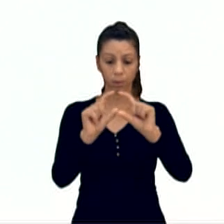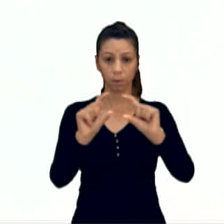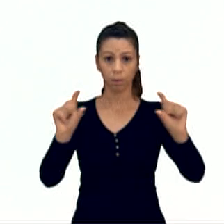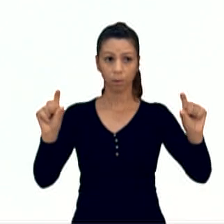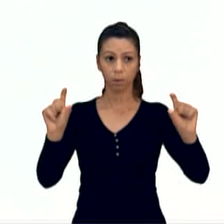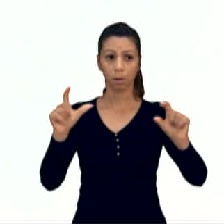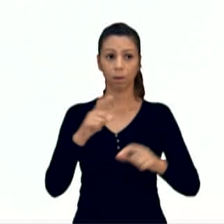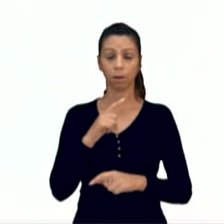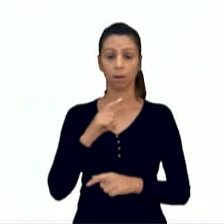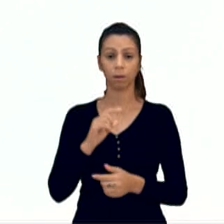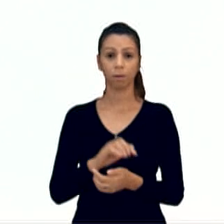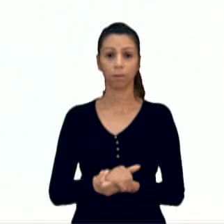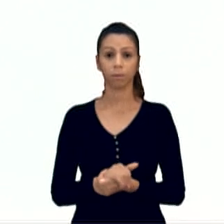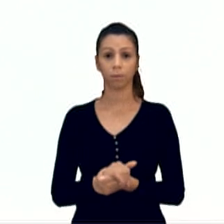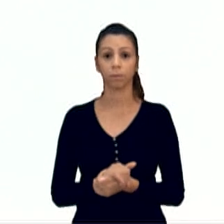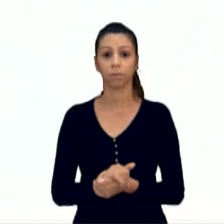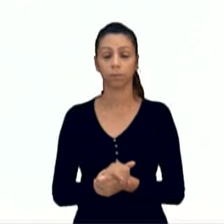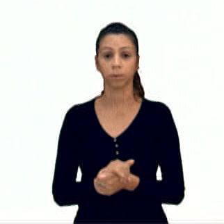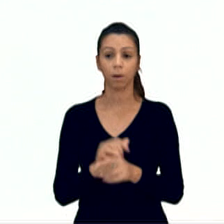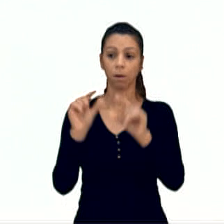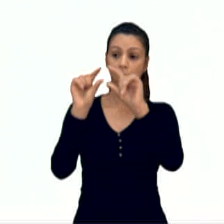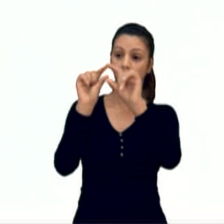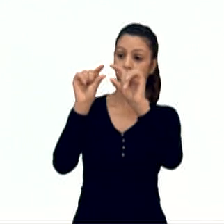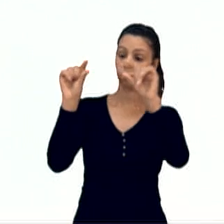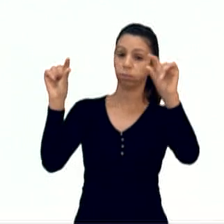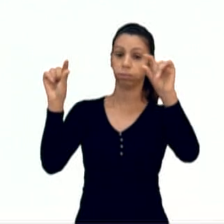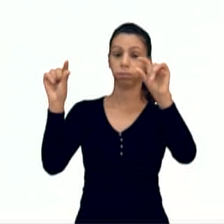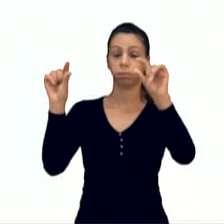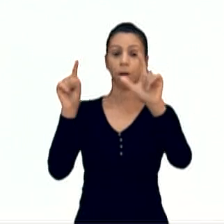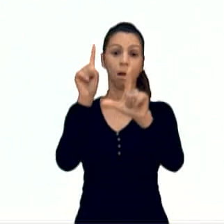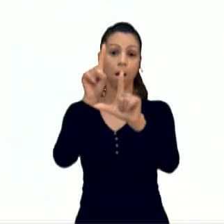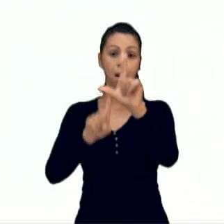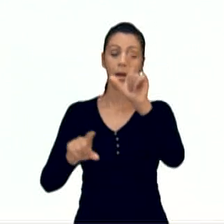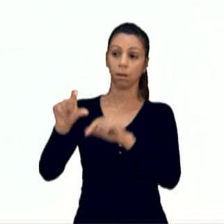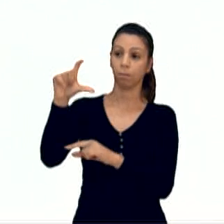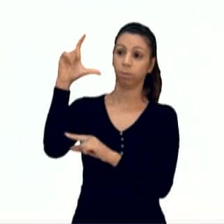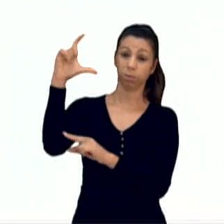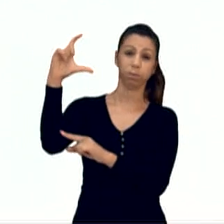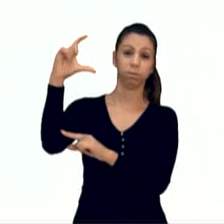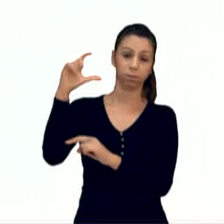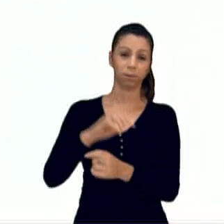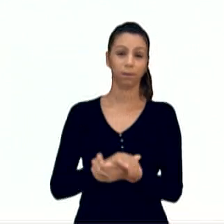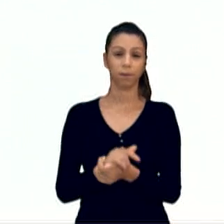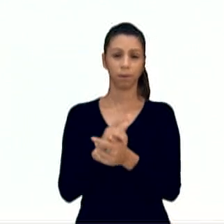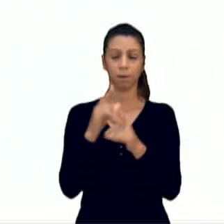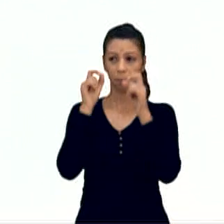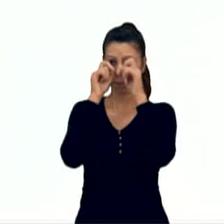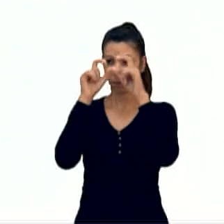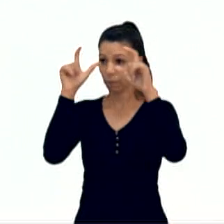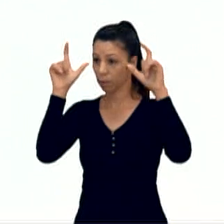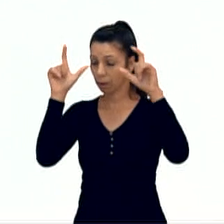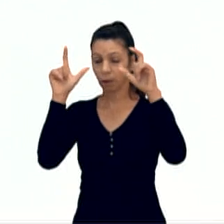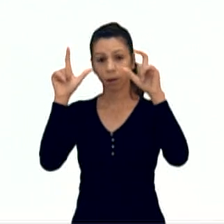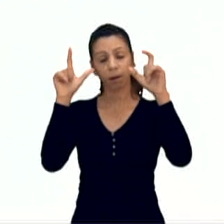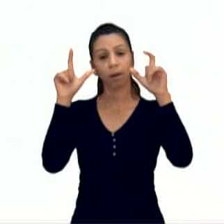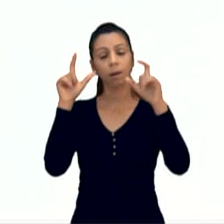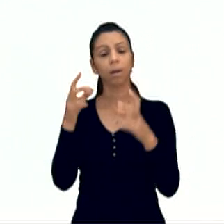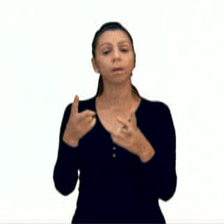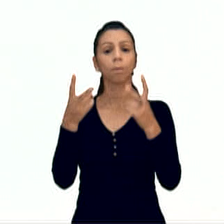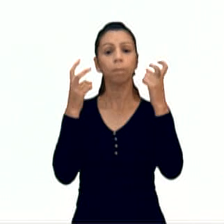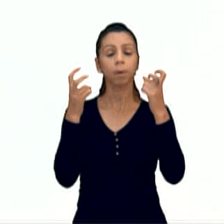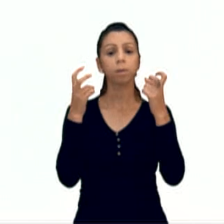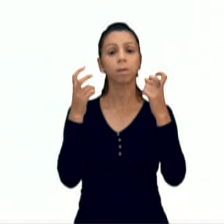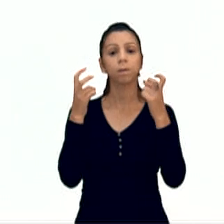ele vem ali, ó, no meio do anúncio, com uma letra maior, né? E percebam que o Wolverine está ali, né, com